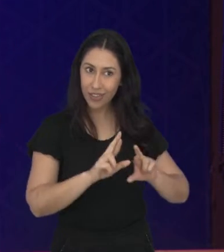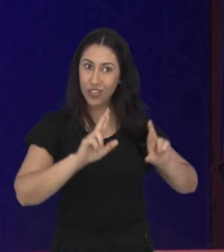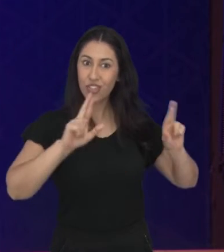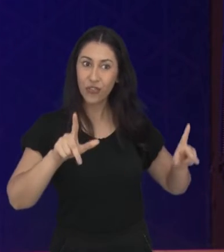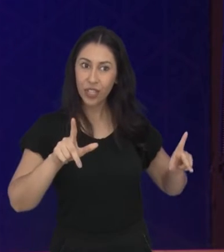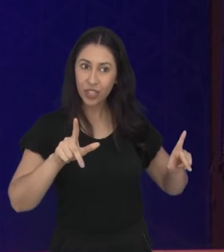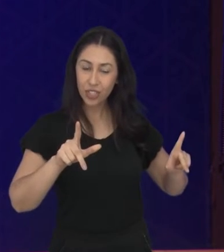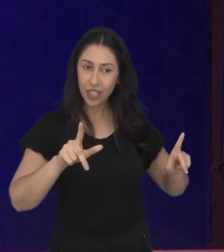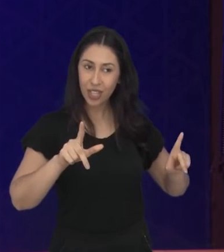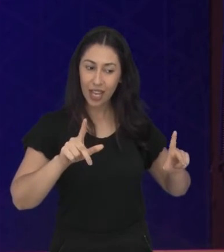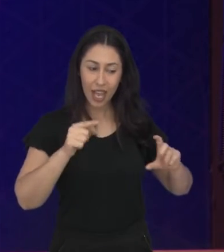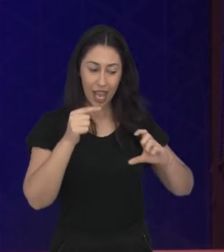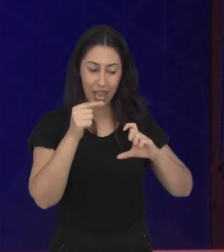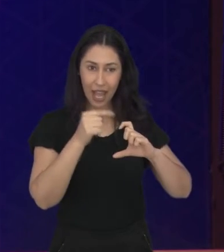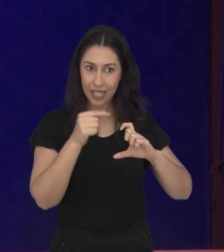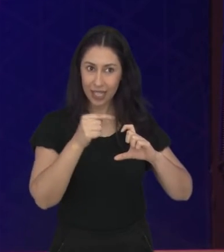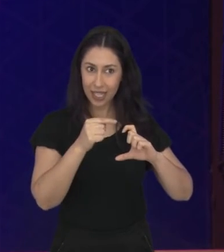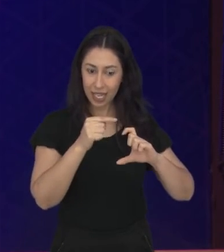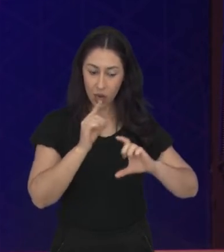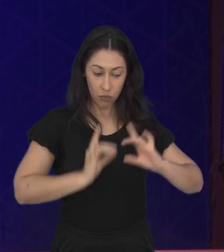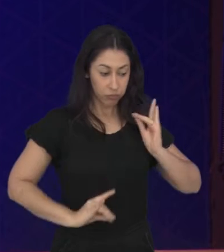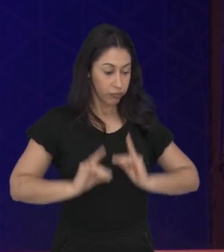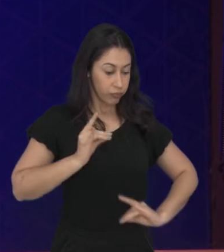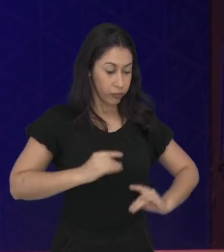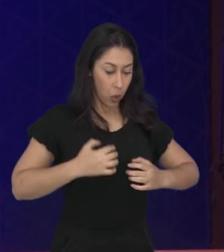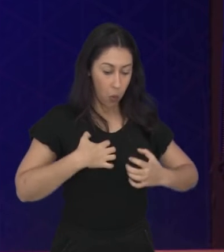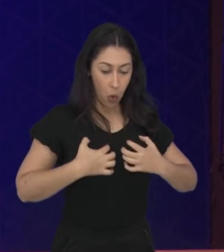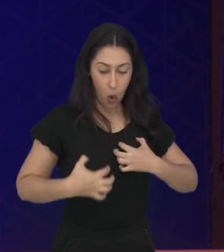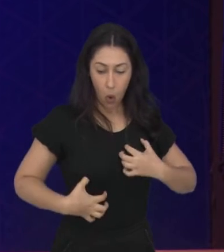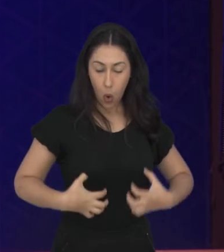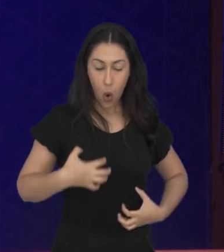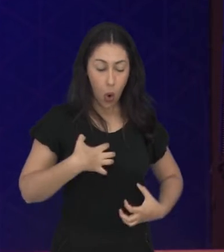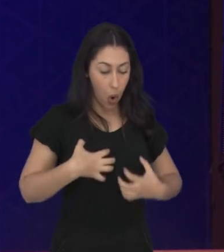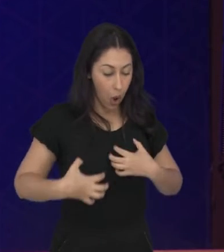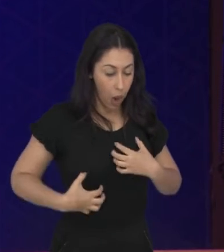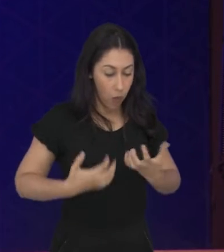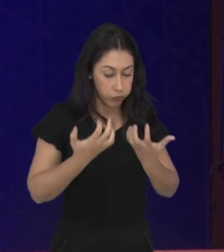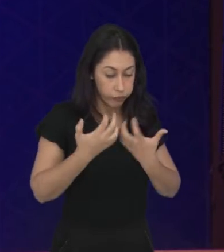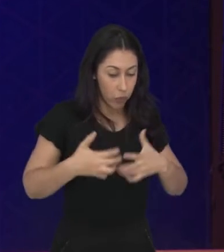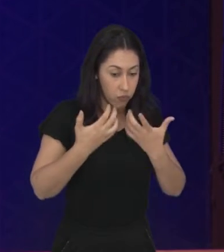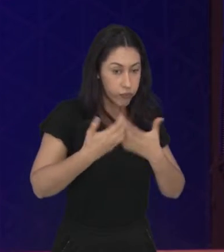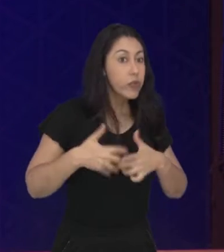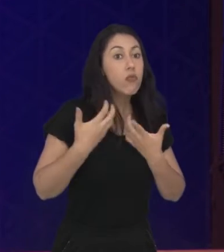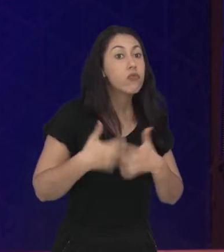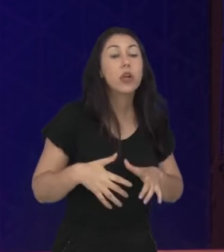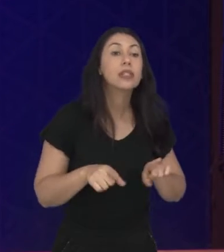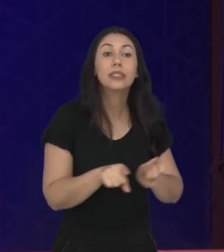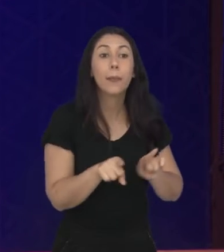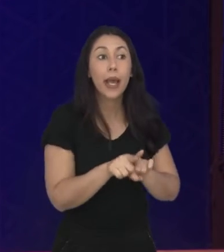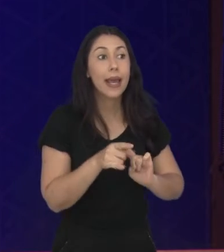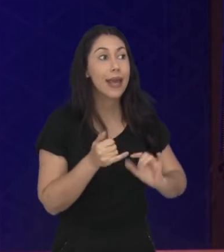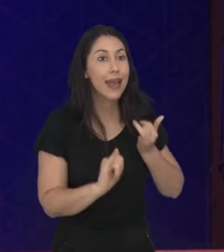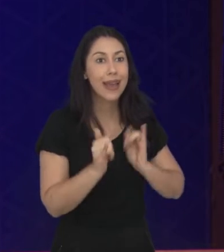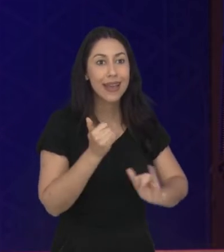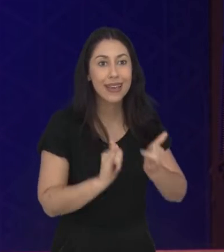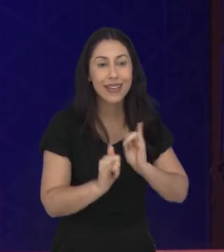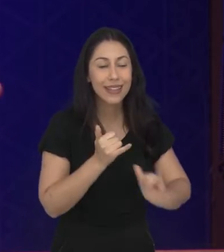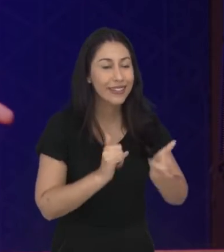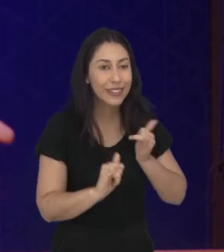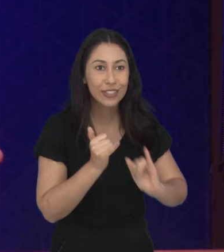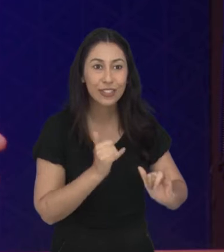e vai fazer uma série de reações no nosso corpo. Então, por exemplo, liberar energia para o